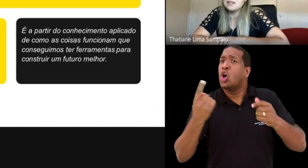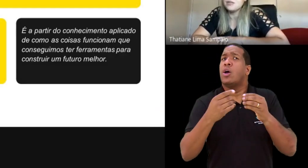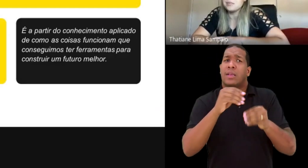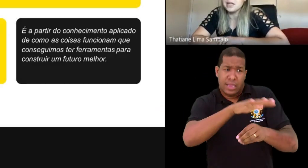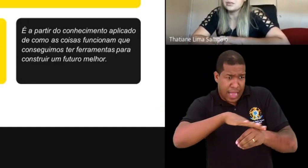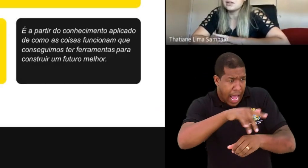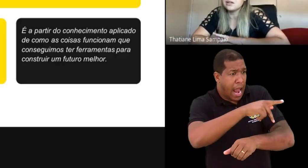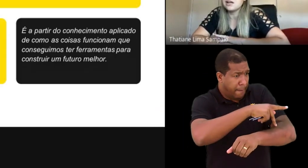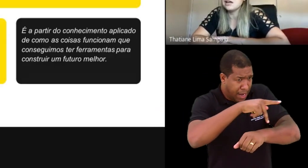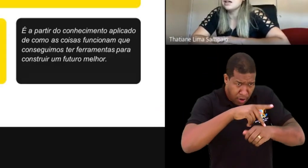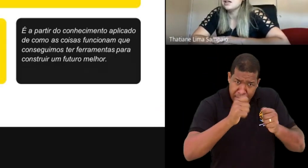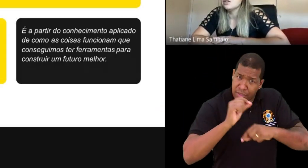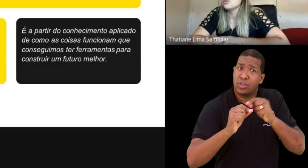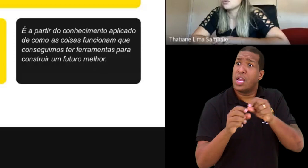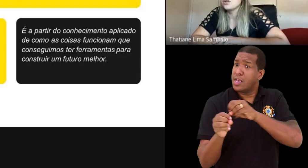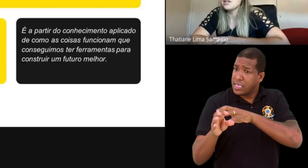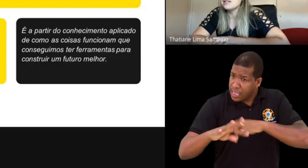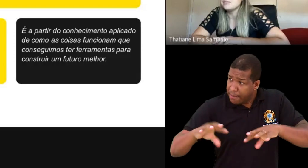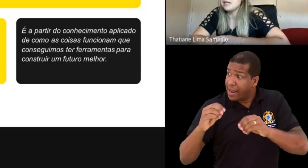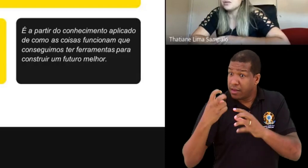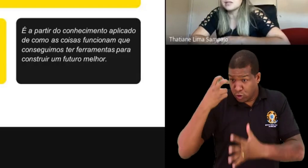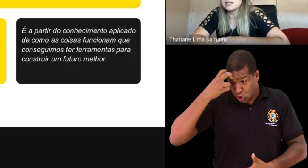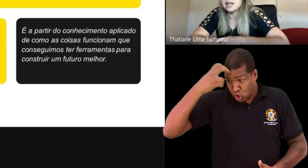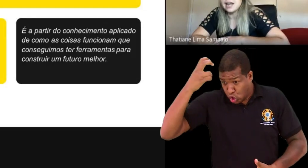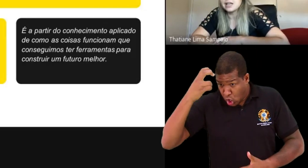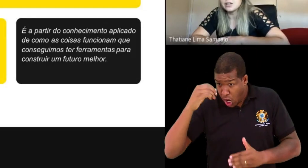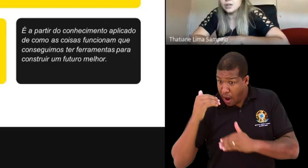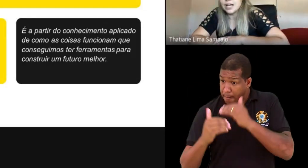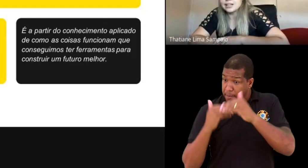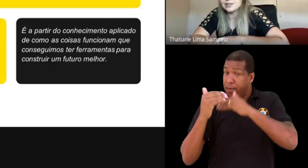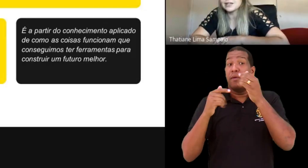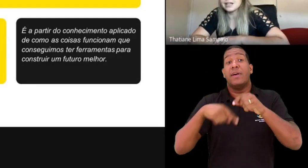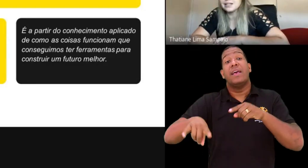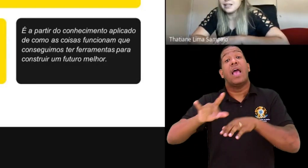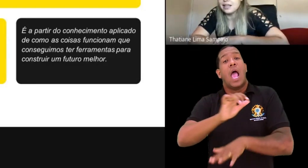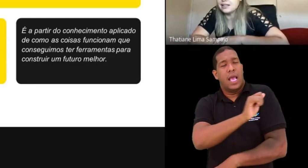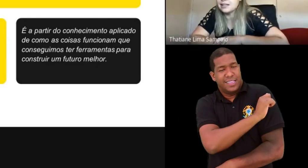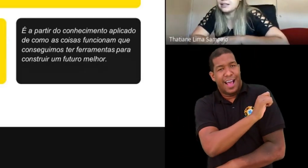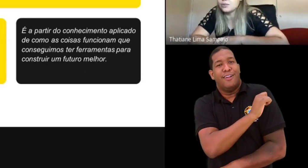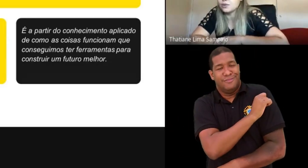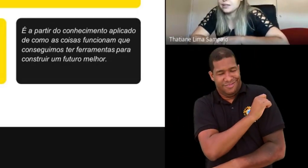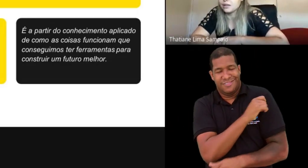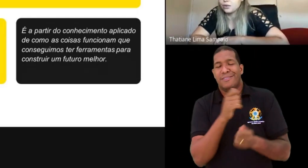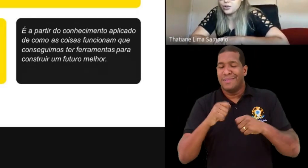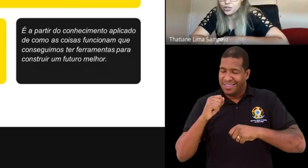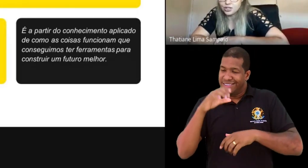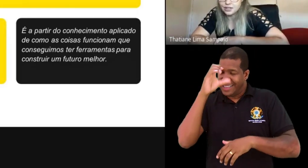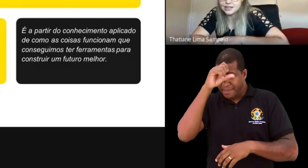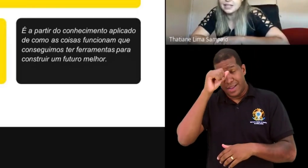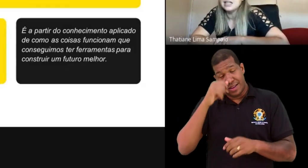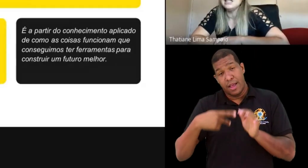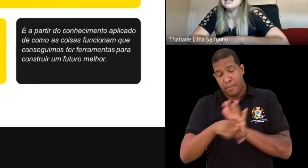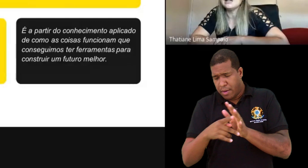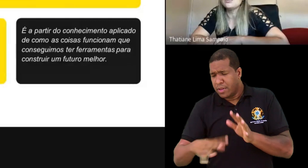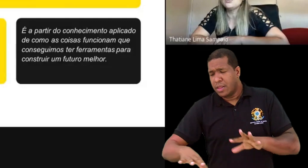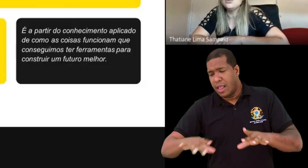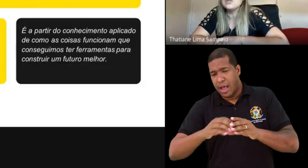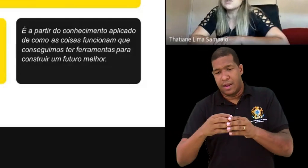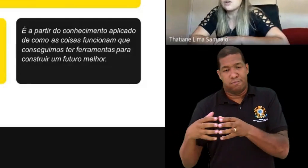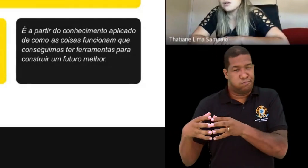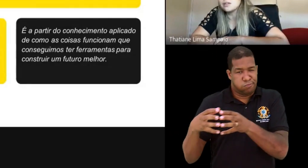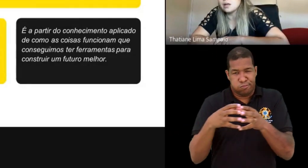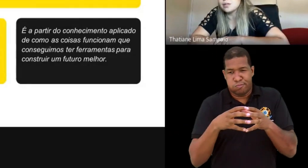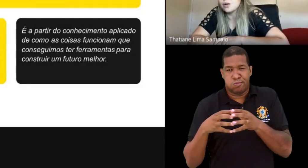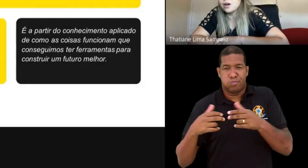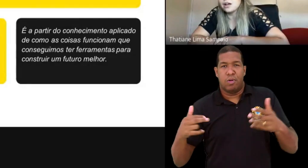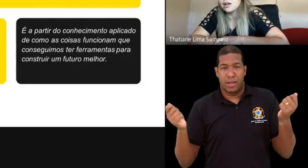para o desenvolvimento dos conhecimentos relacionados às ciências e suas tecnologias. Então, tudo isso que